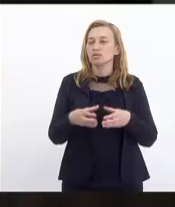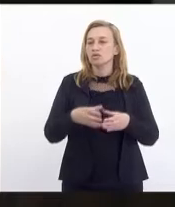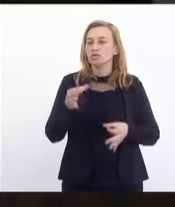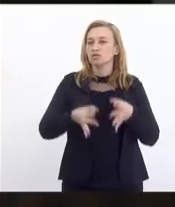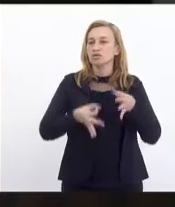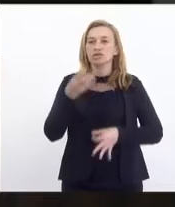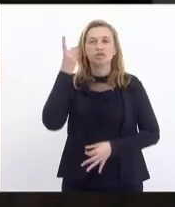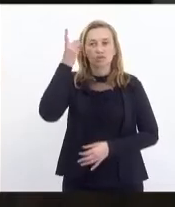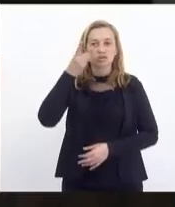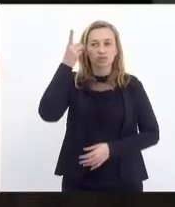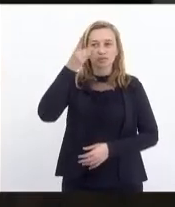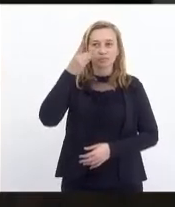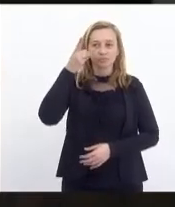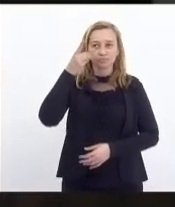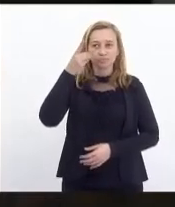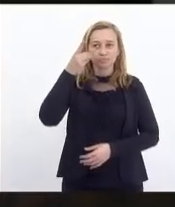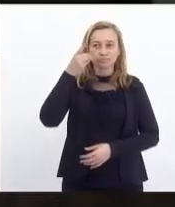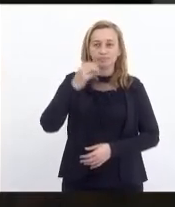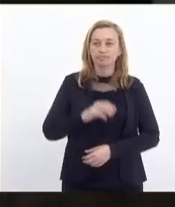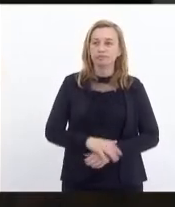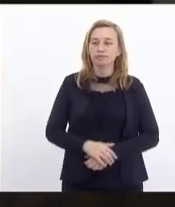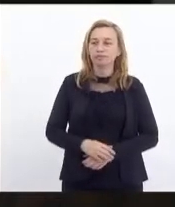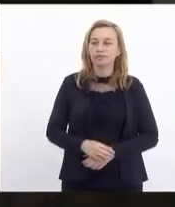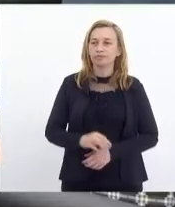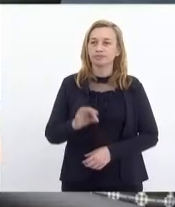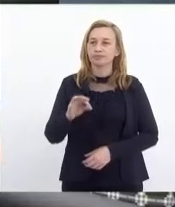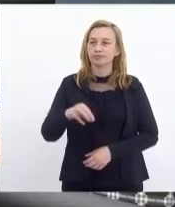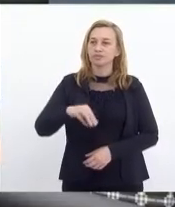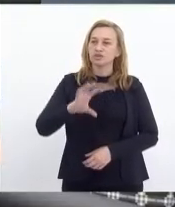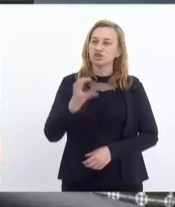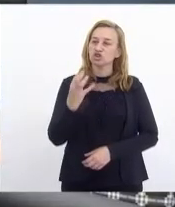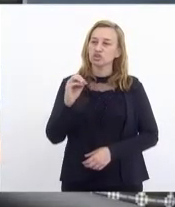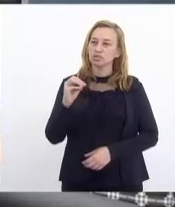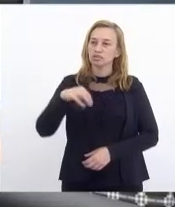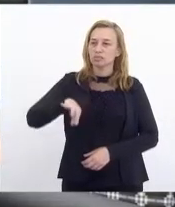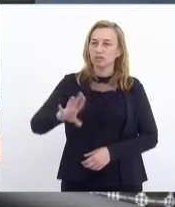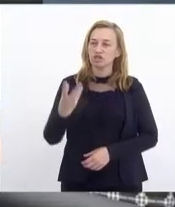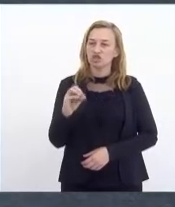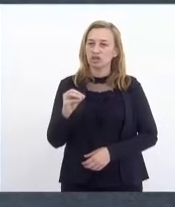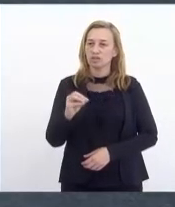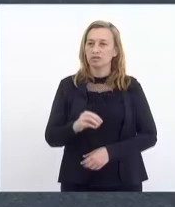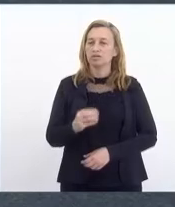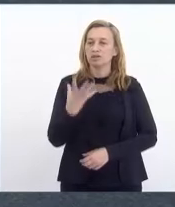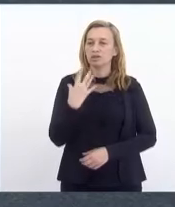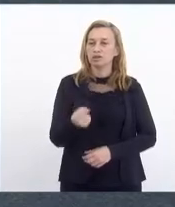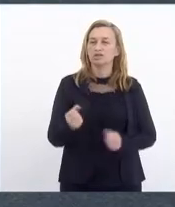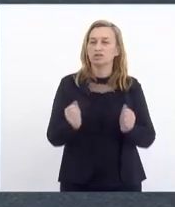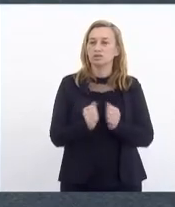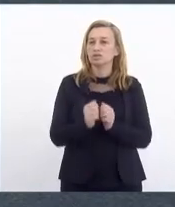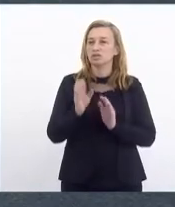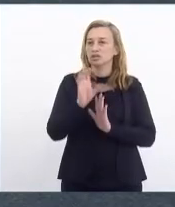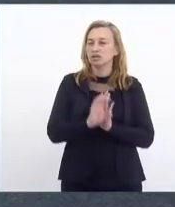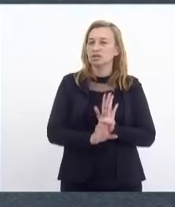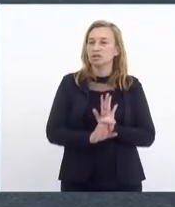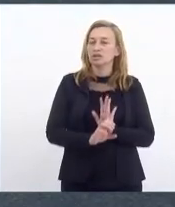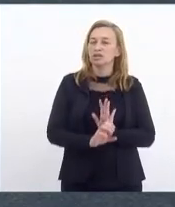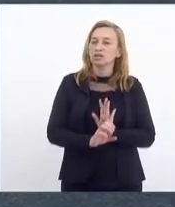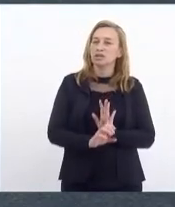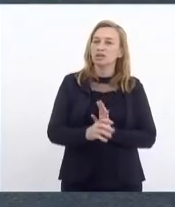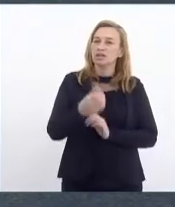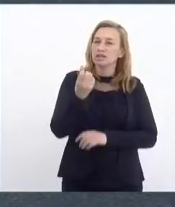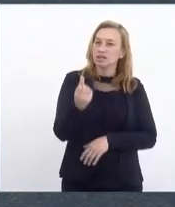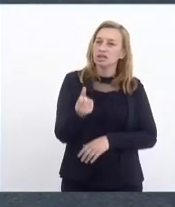e Justiça, deputado Chico Machado. Favorável às emendas números